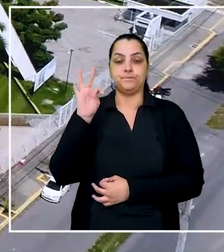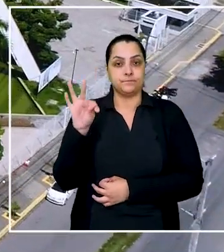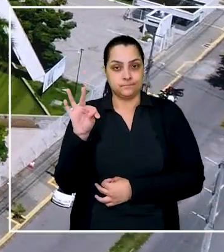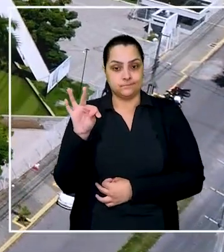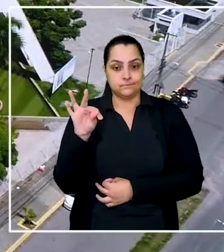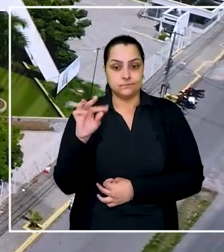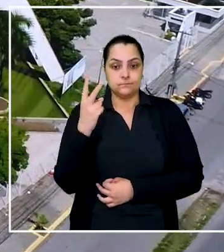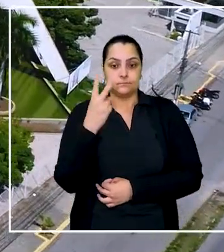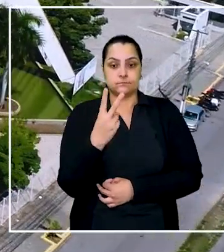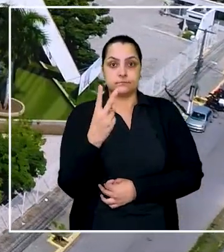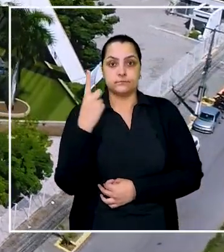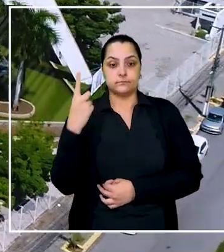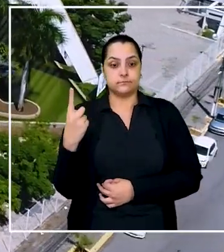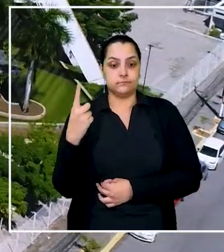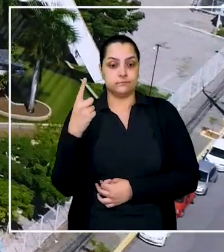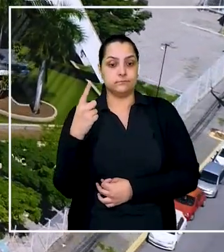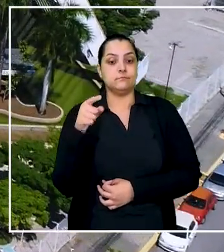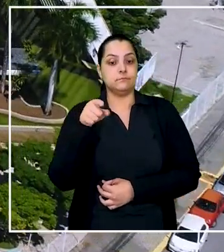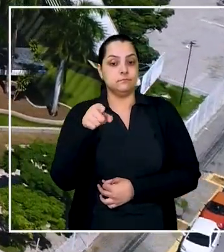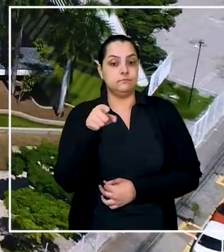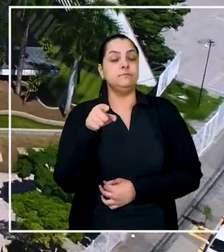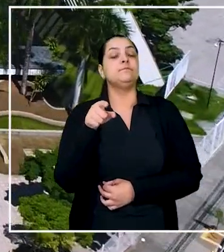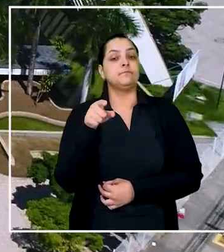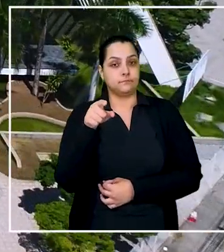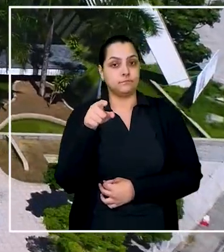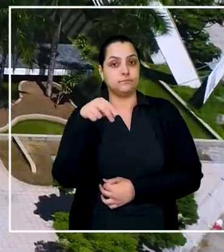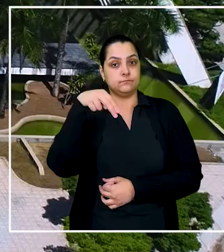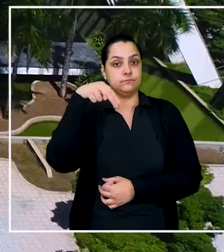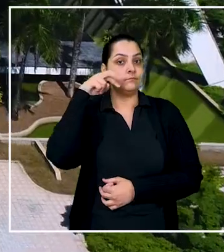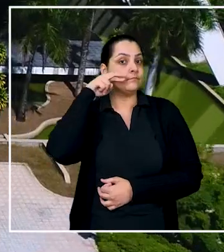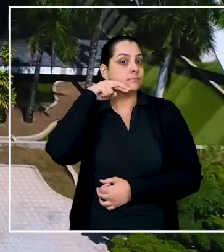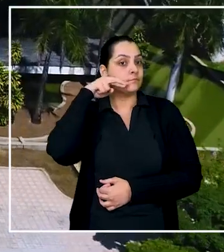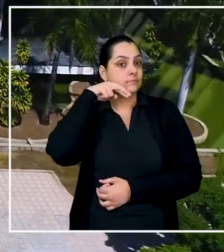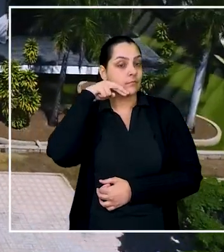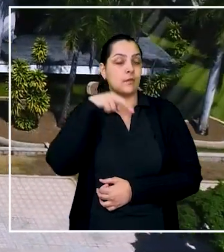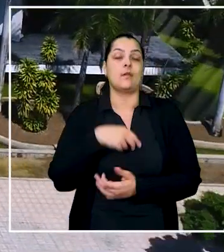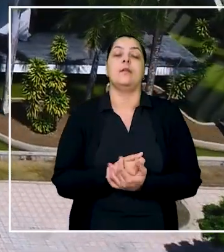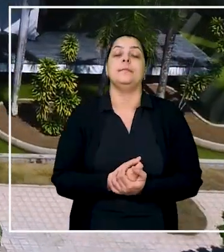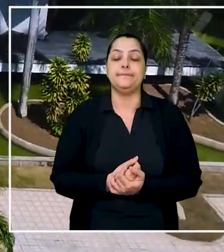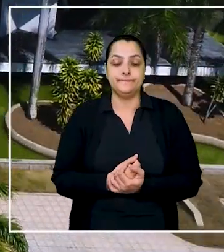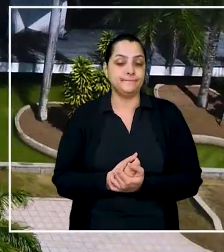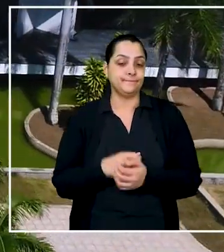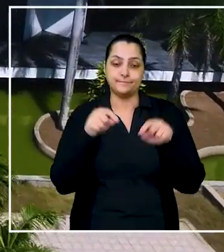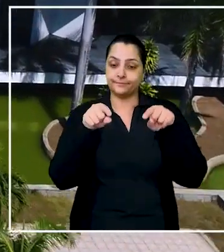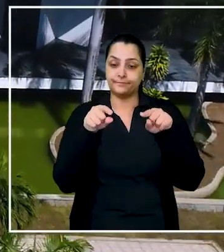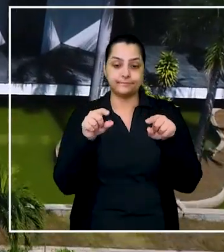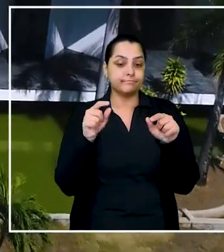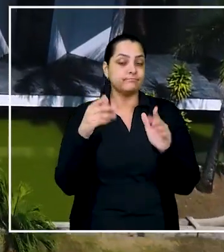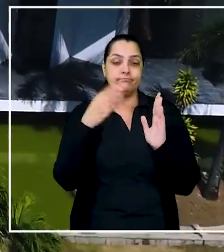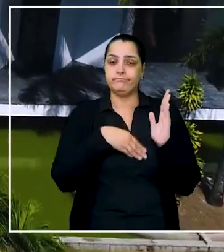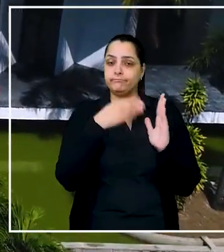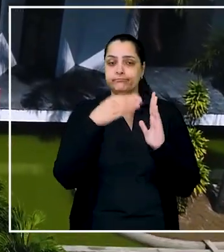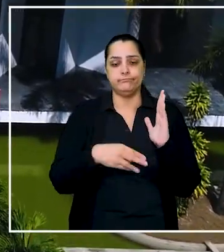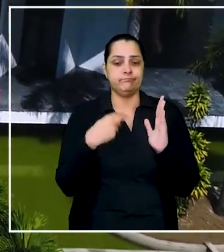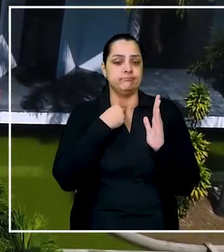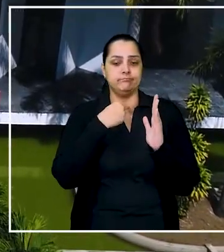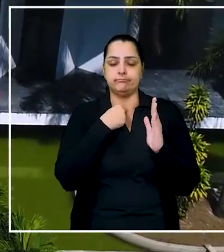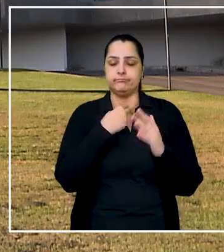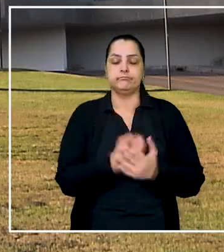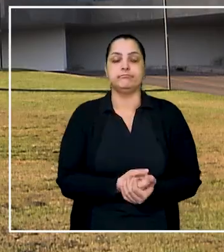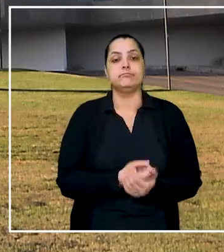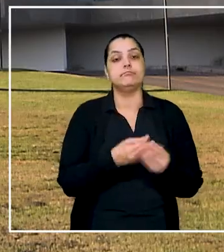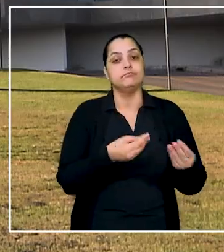Tribunal Regional do Trabalho da 21ª Região no Rio Grande do Norte avaliou que a situação não permitia a